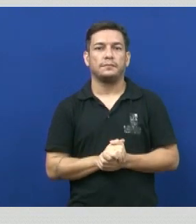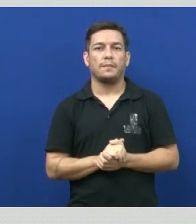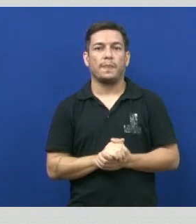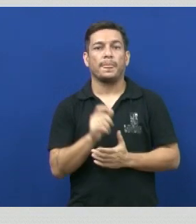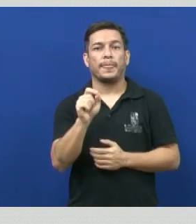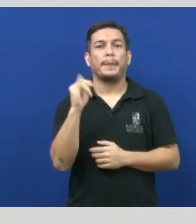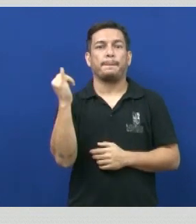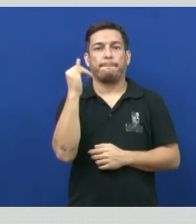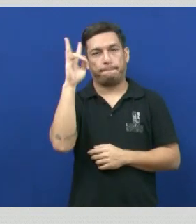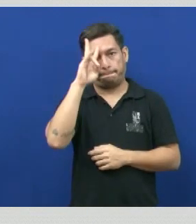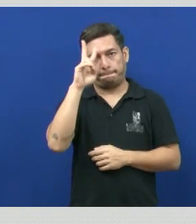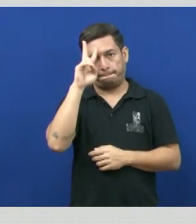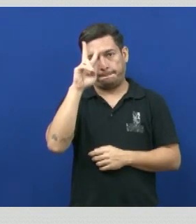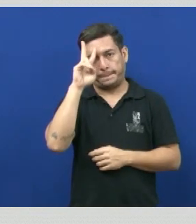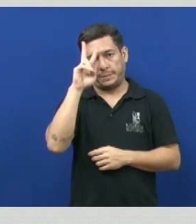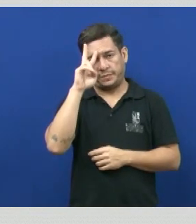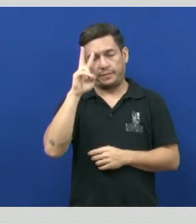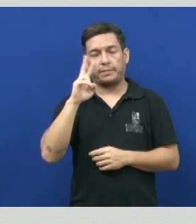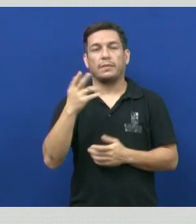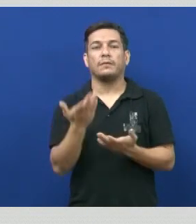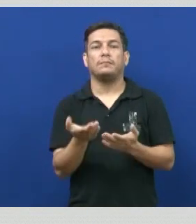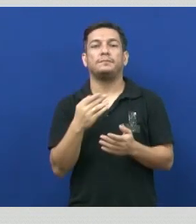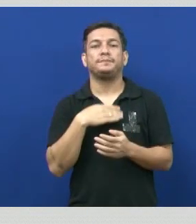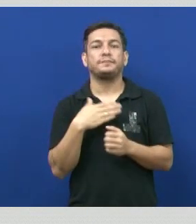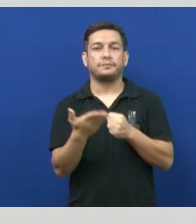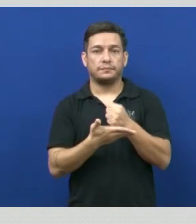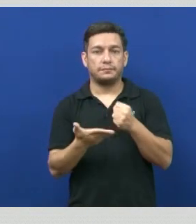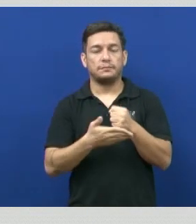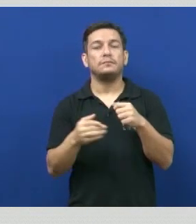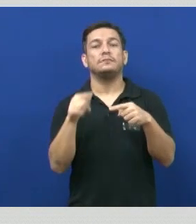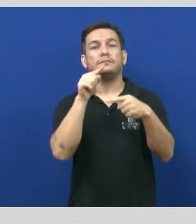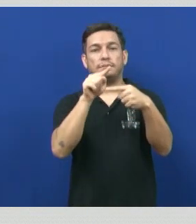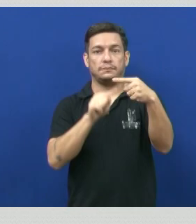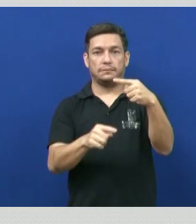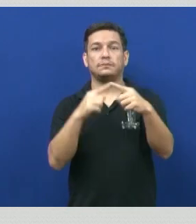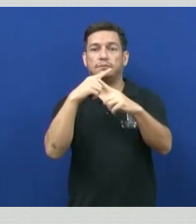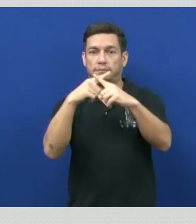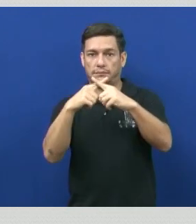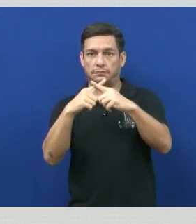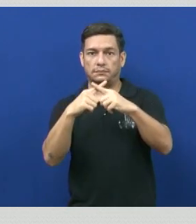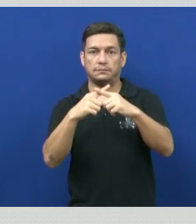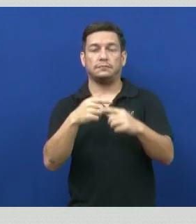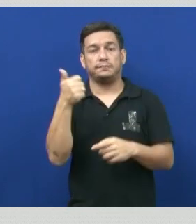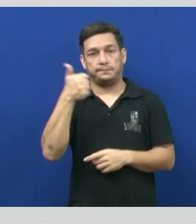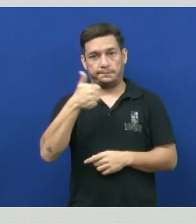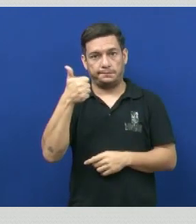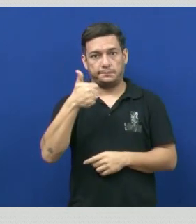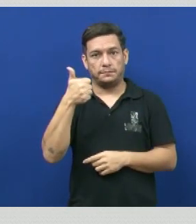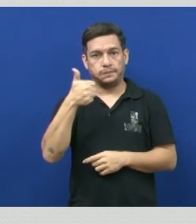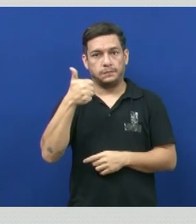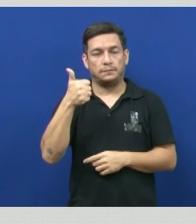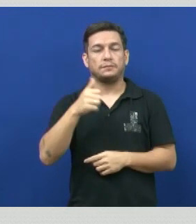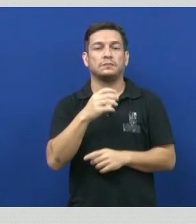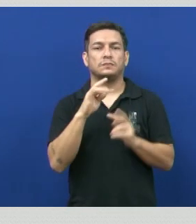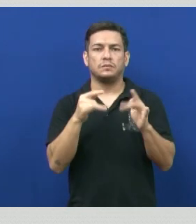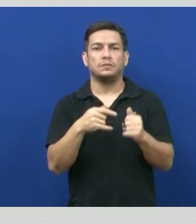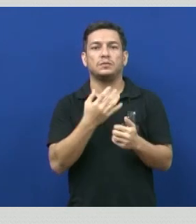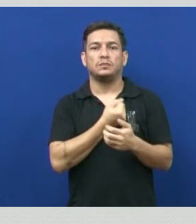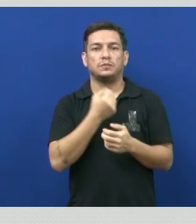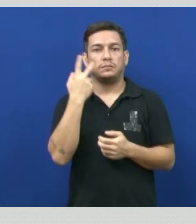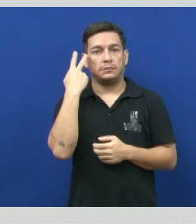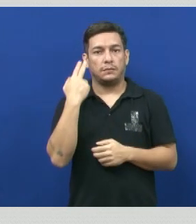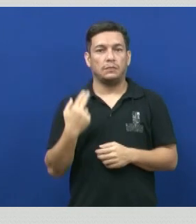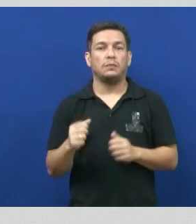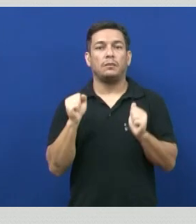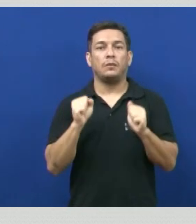que é importante lembrar com relação a essas questões de divisores e múltiplos? Primeiro, todo número natural